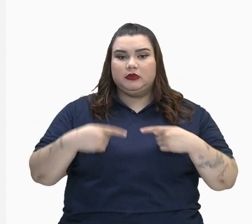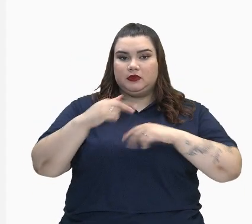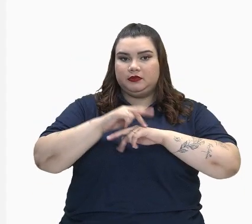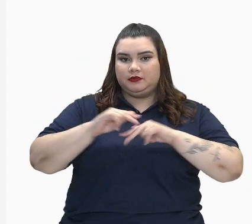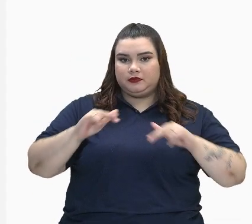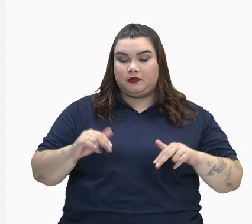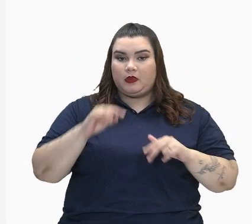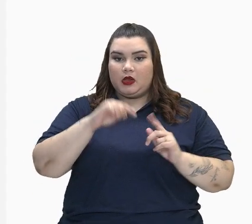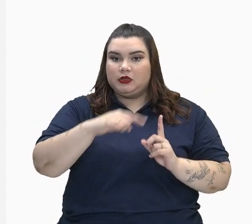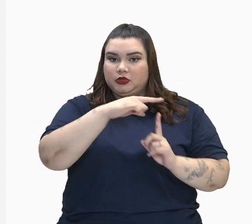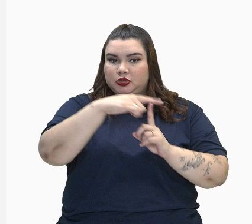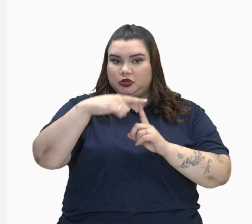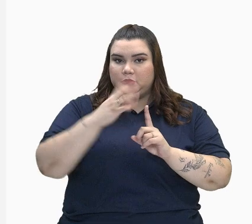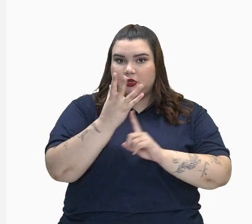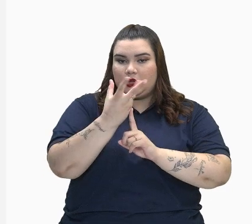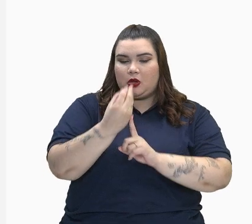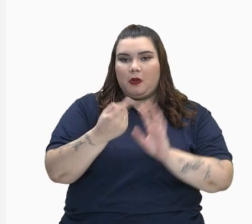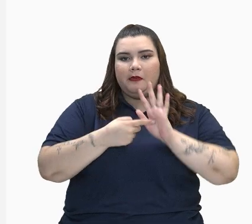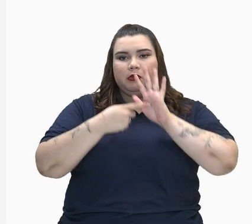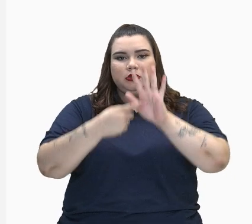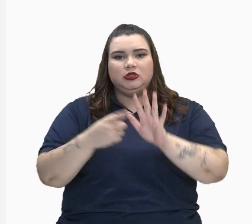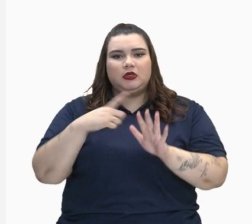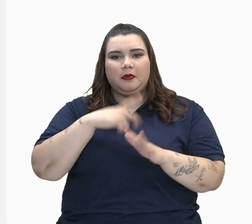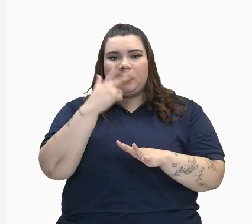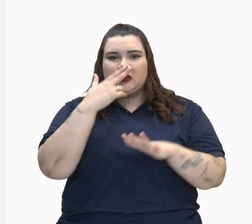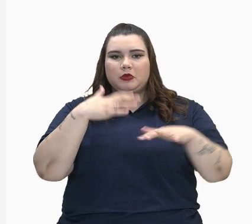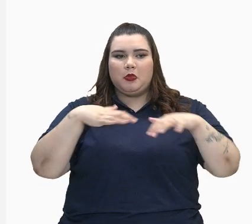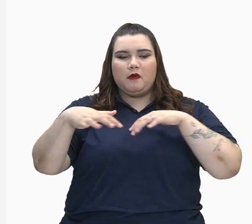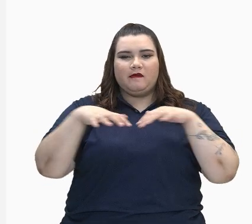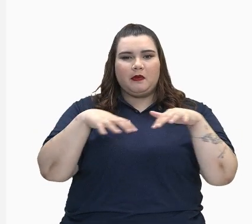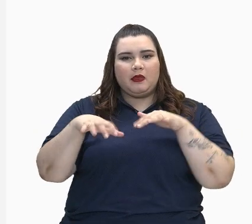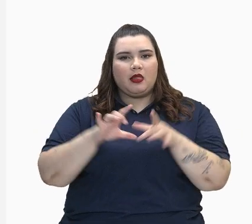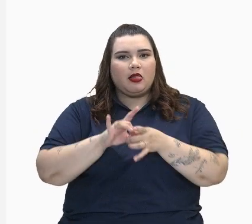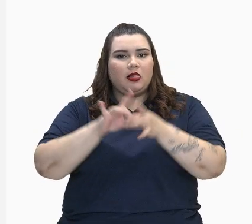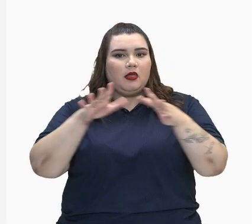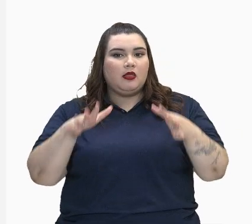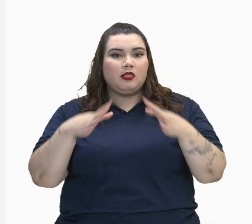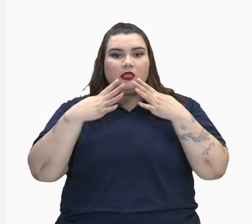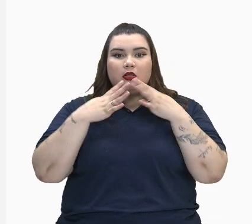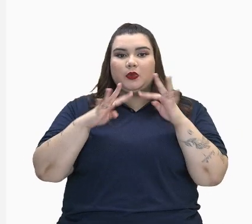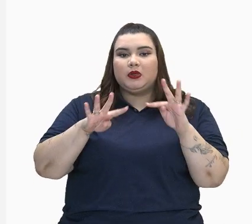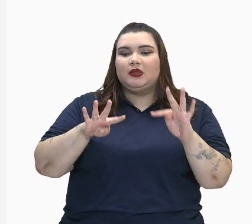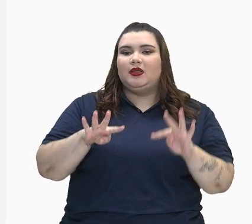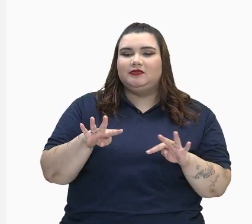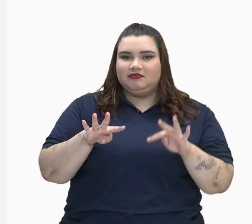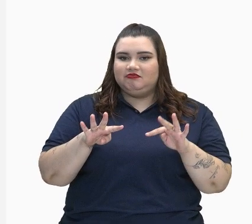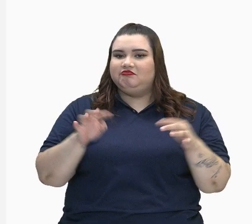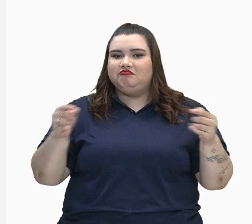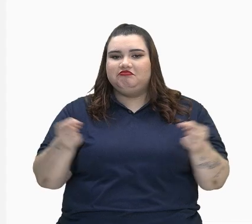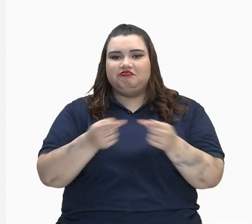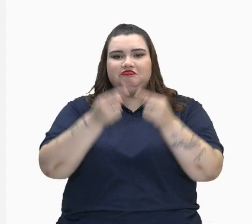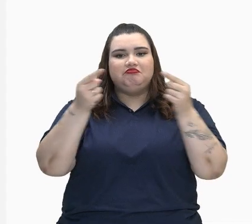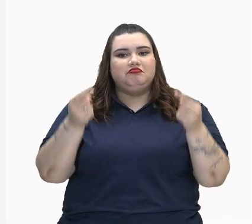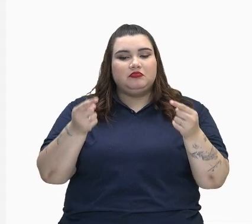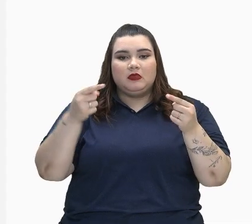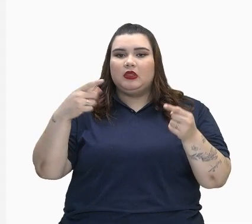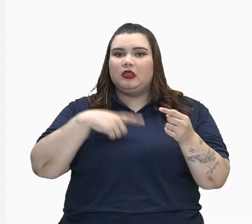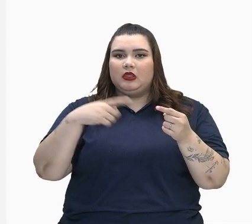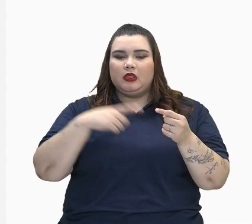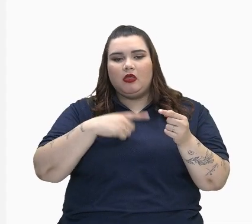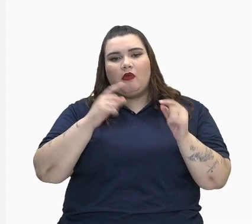etc. Essas formas transmitem uma sensação de movimento, liberdade e naturalidade.